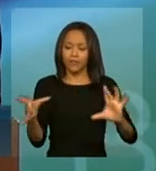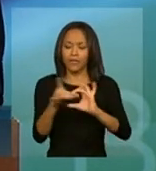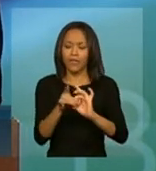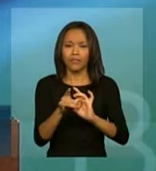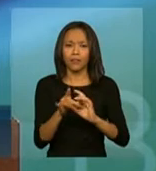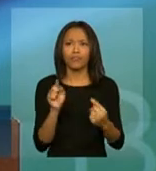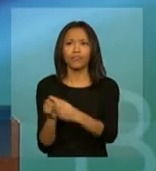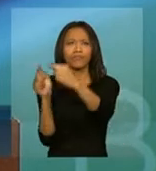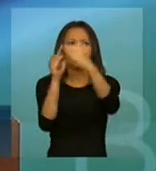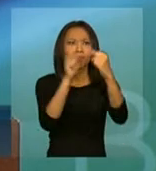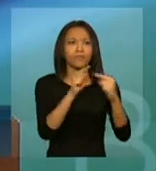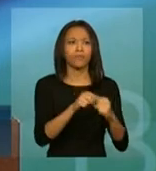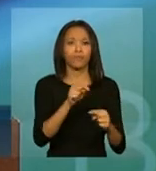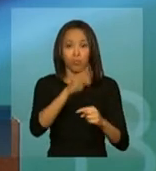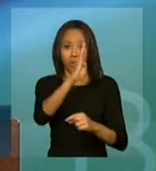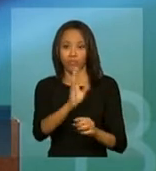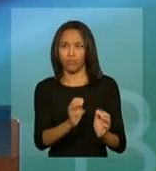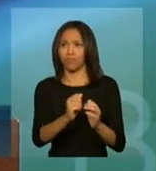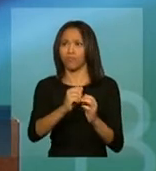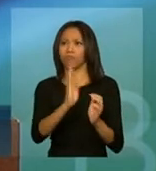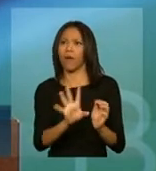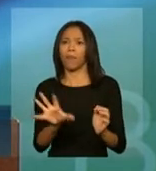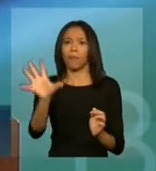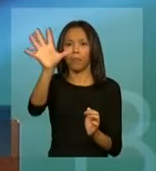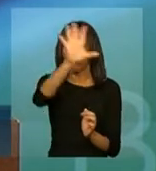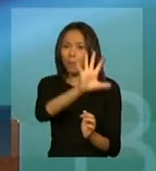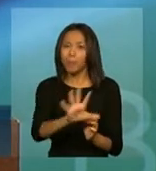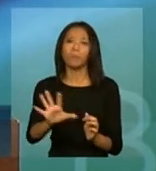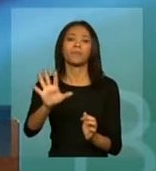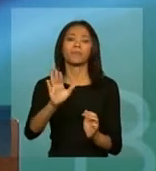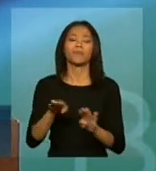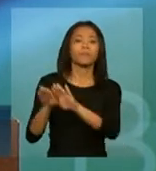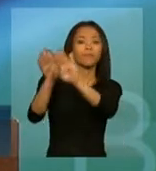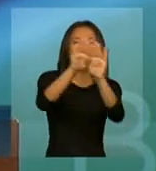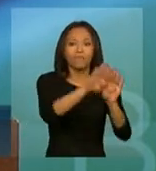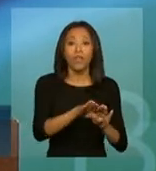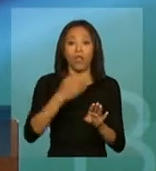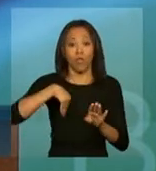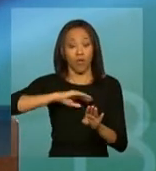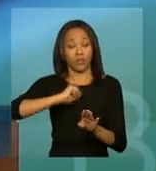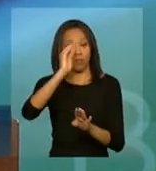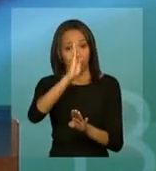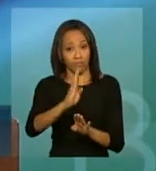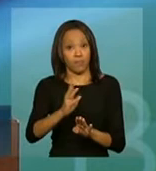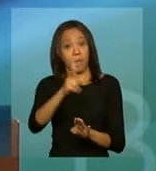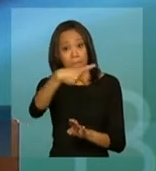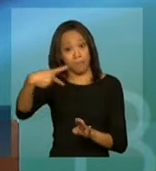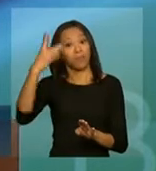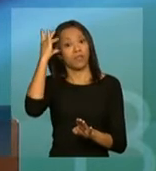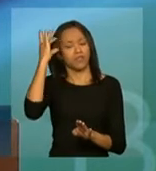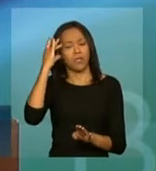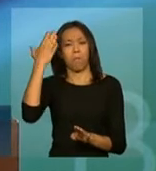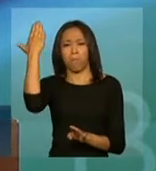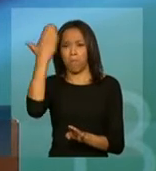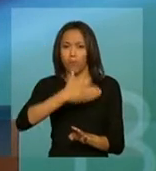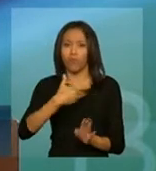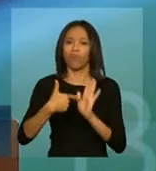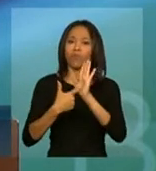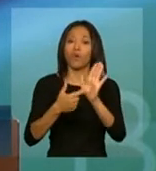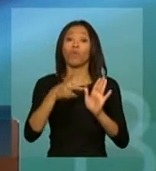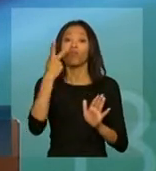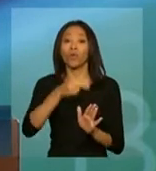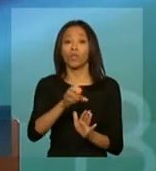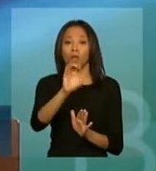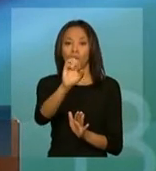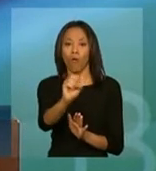regional não se dá mais, contudo, às expensas da nossa soberania. Nossa presidenta demonstrou isso cabalmente quando afirmou na ONU,